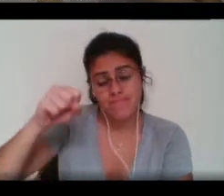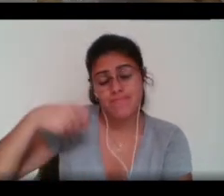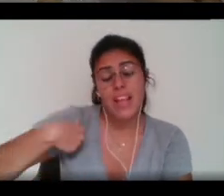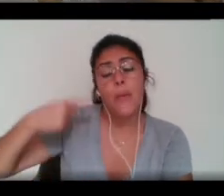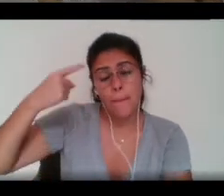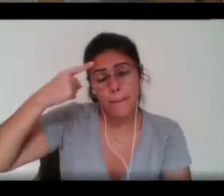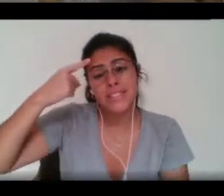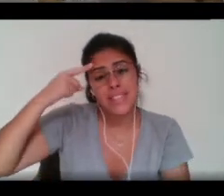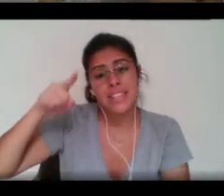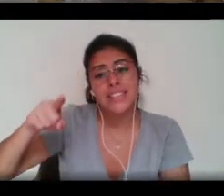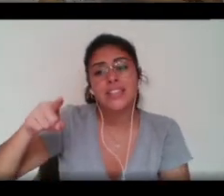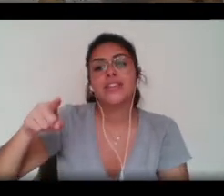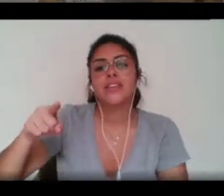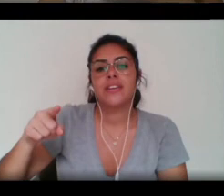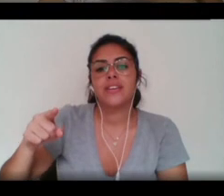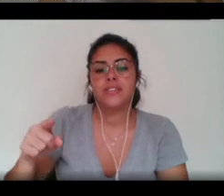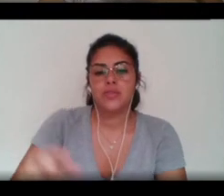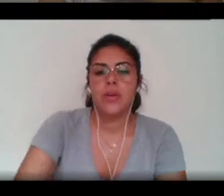da aula.